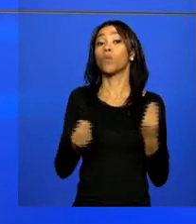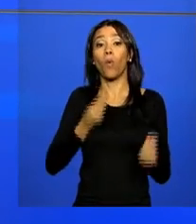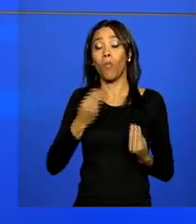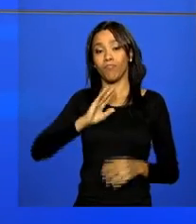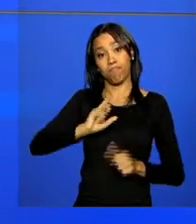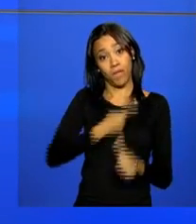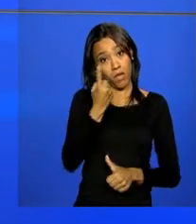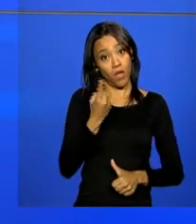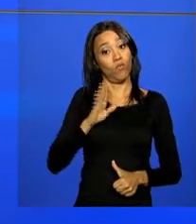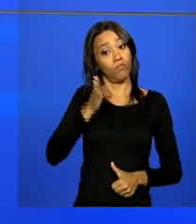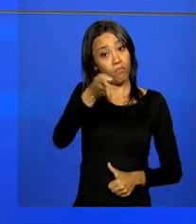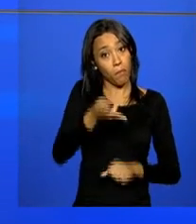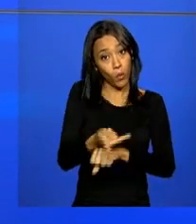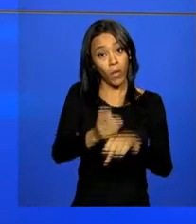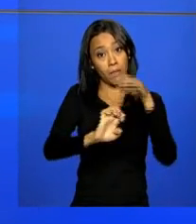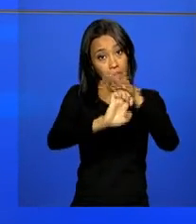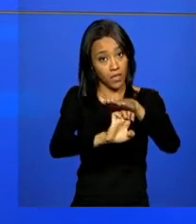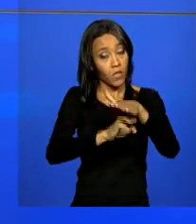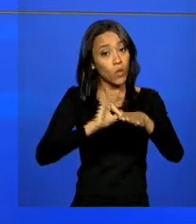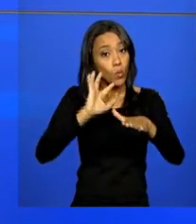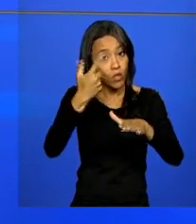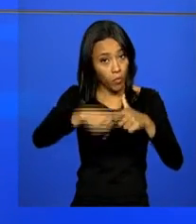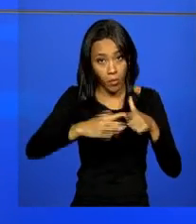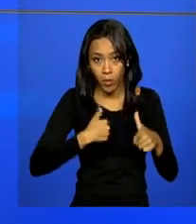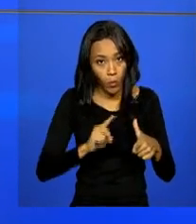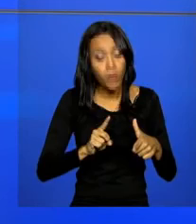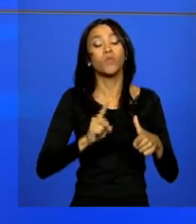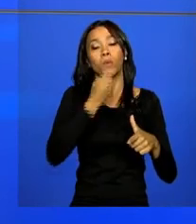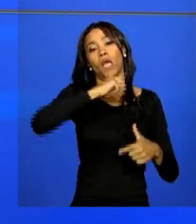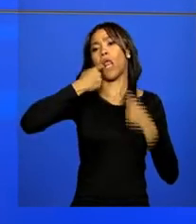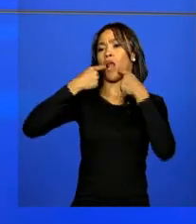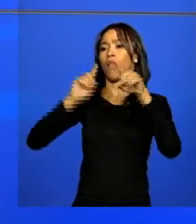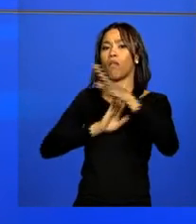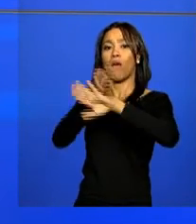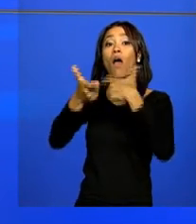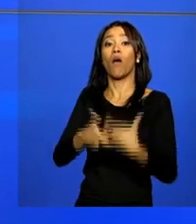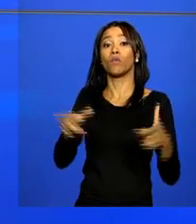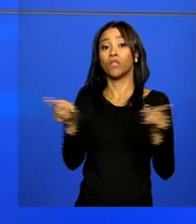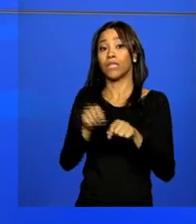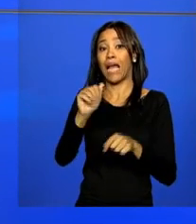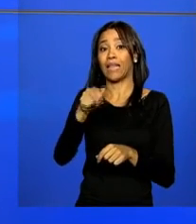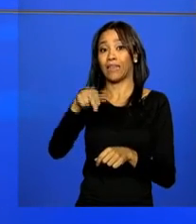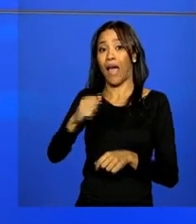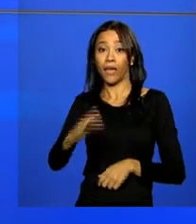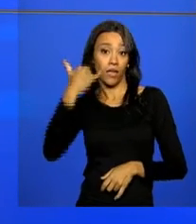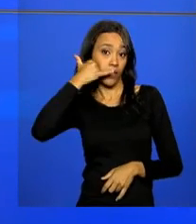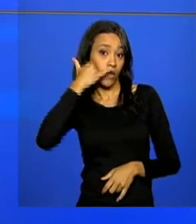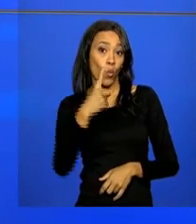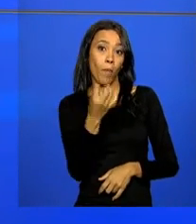ele primeiro procure a empresa aérea e se o problema não for resolvido ele faça uma reclamação pelo telefone no número